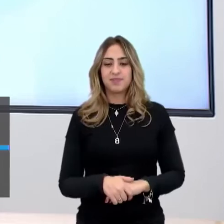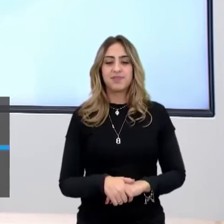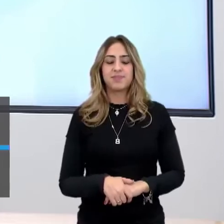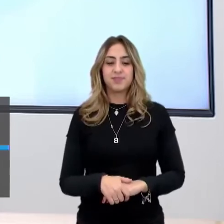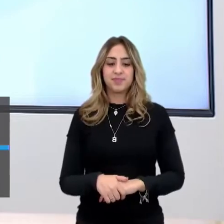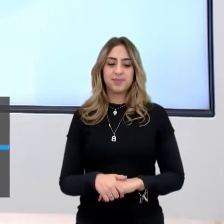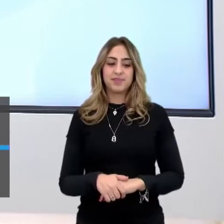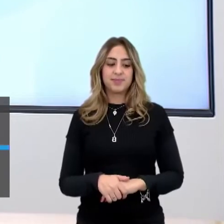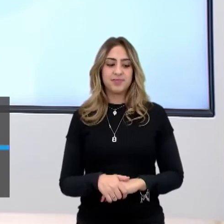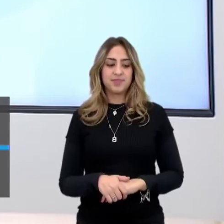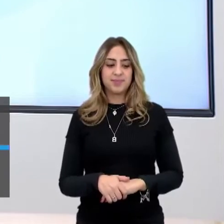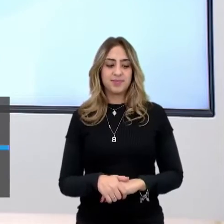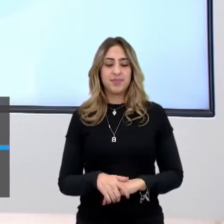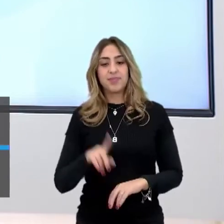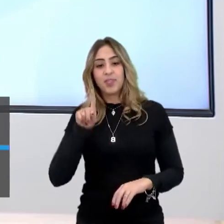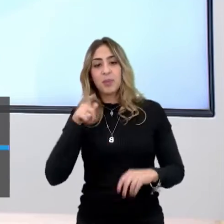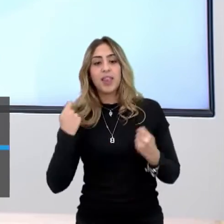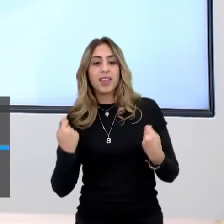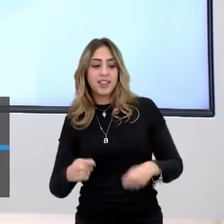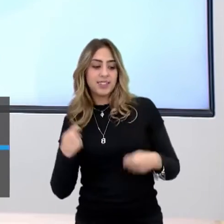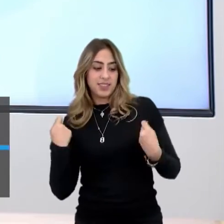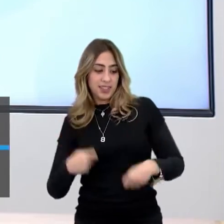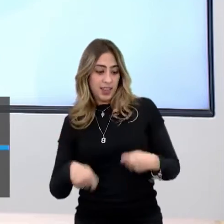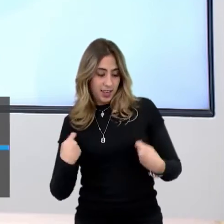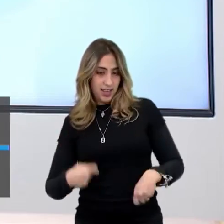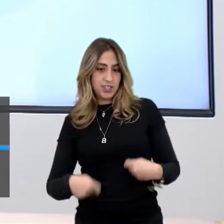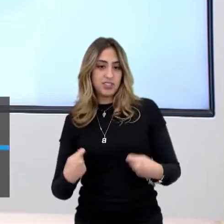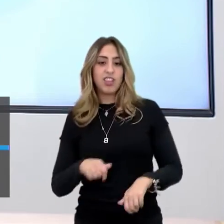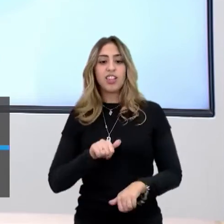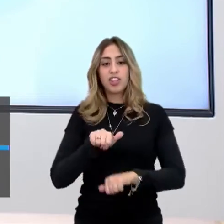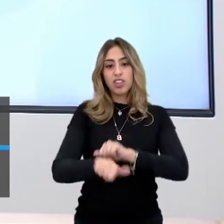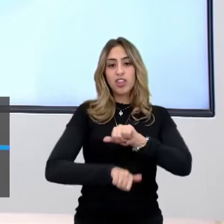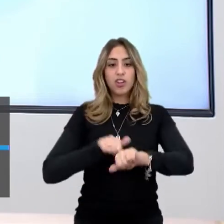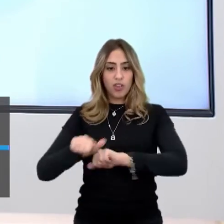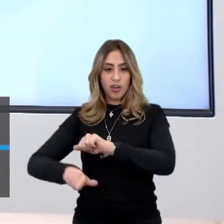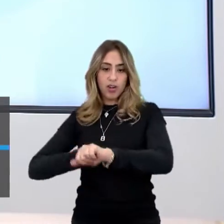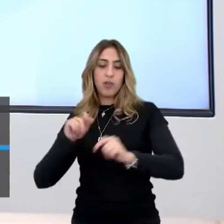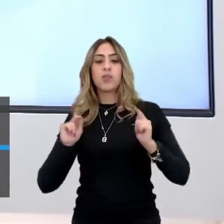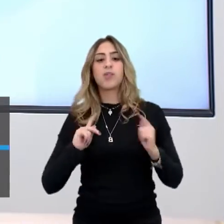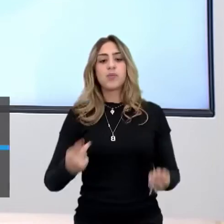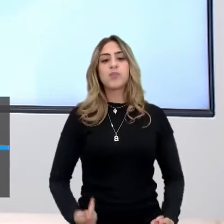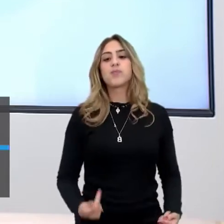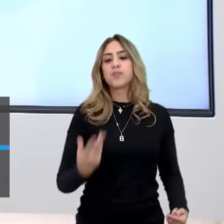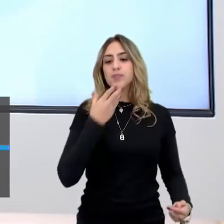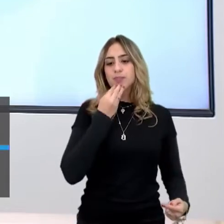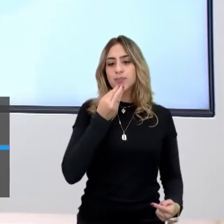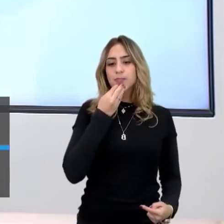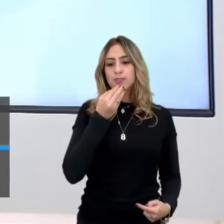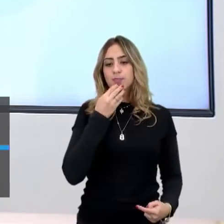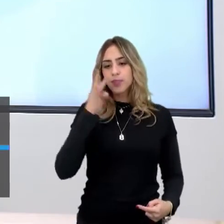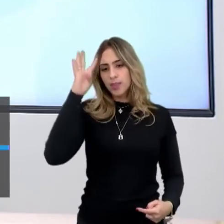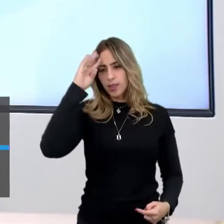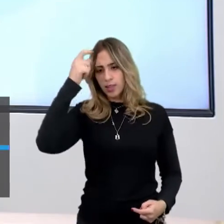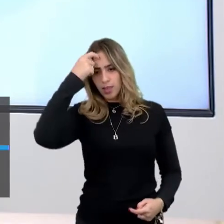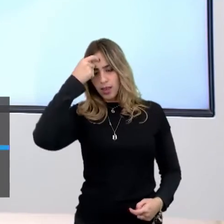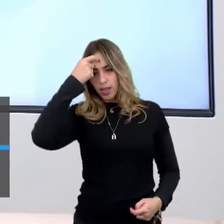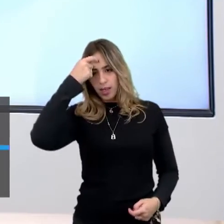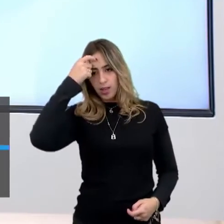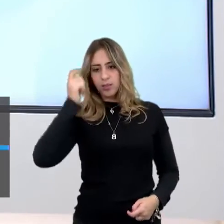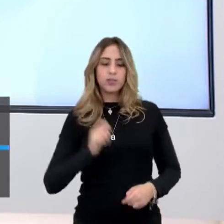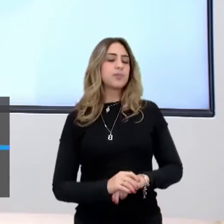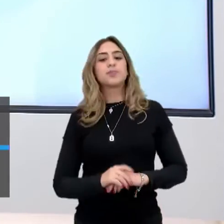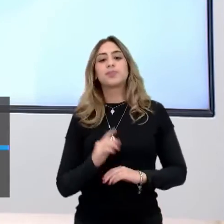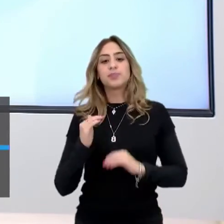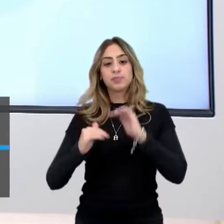Então, foi uma necessidade da própria humanidade que homens, né, de um intelecto acima